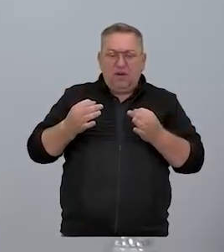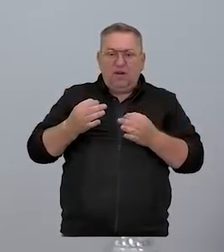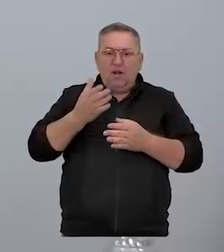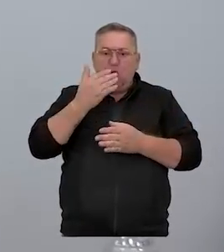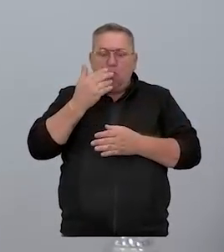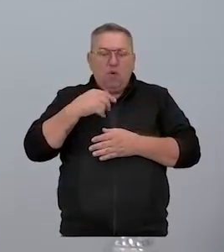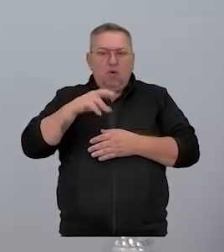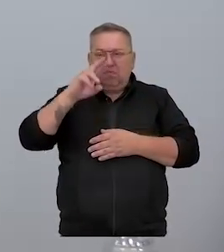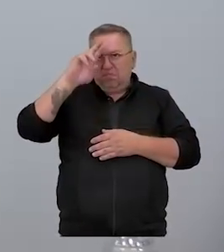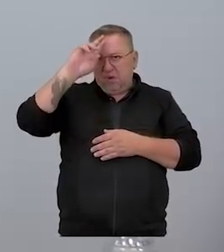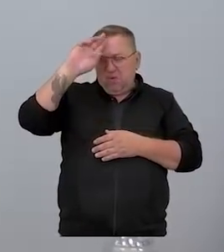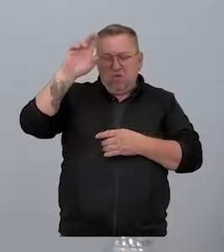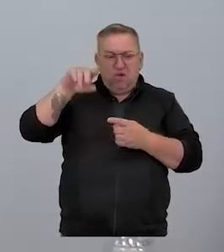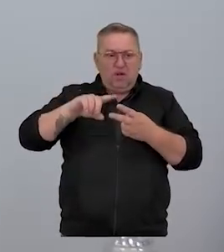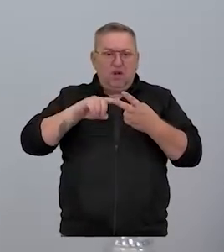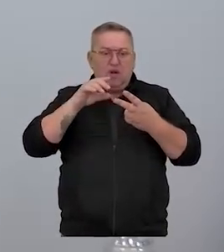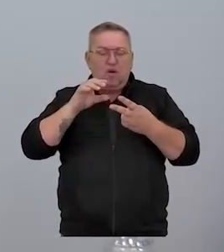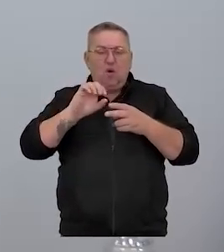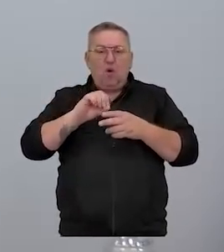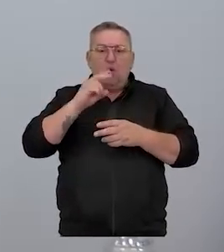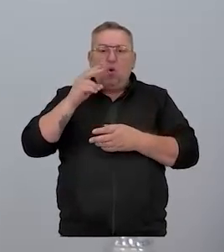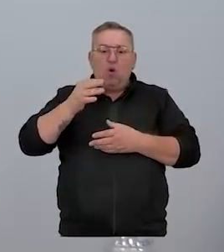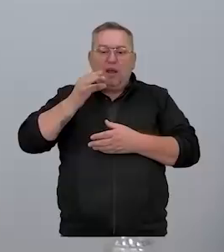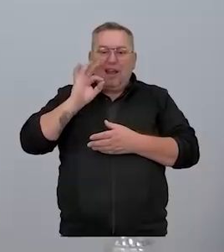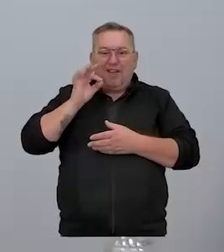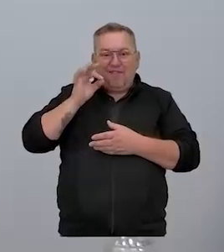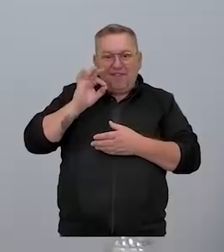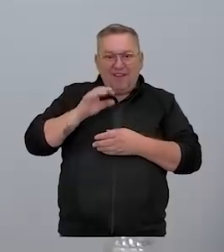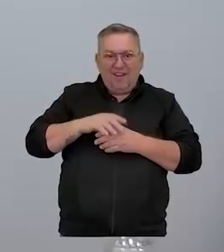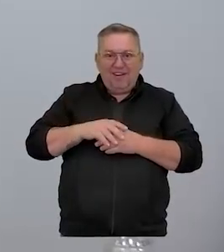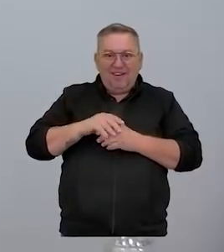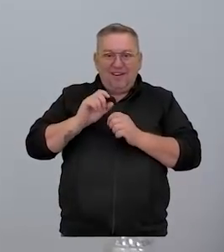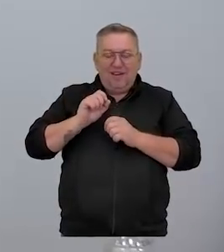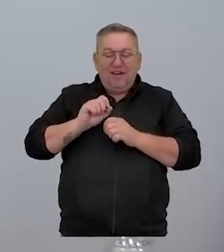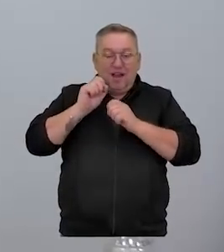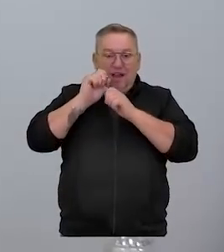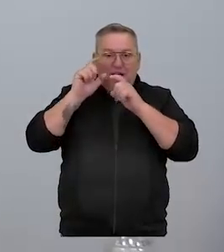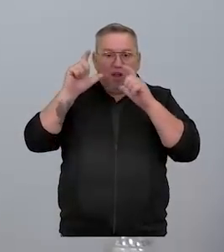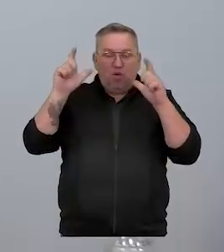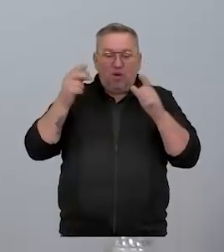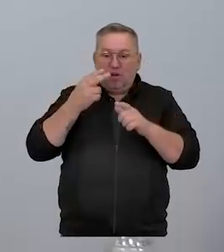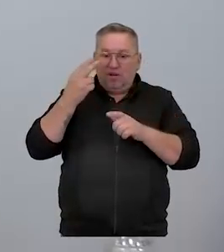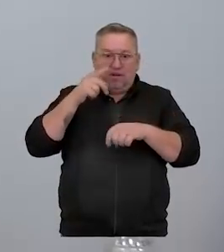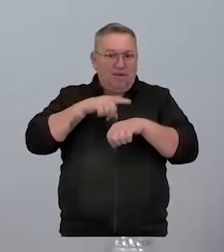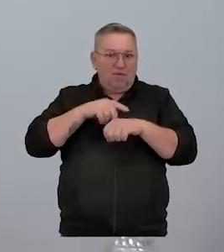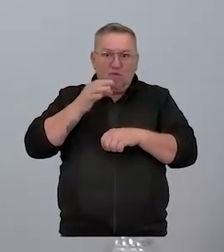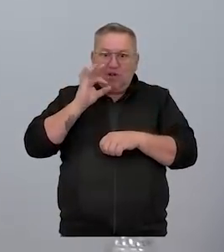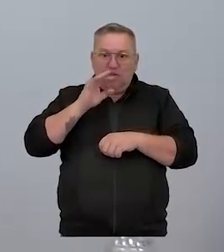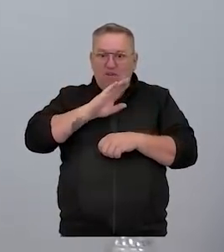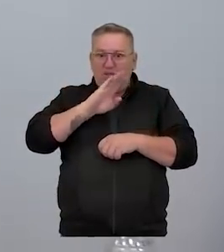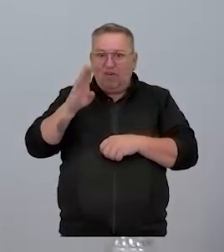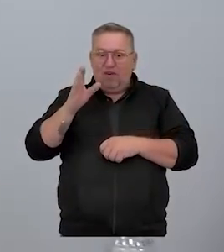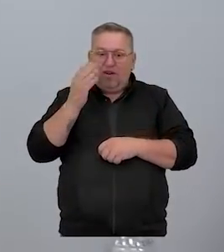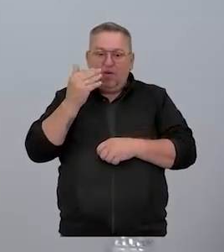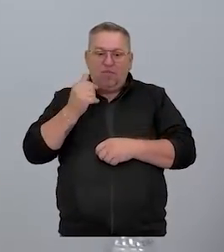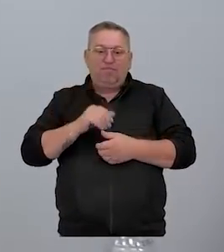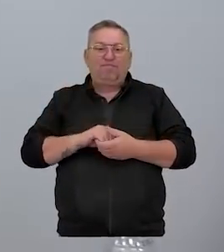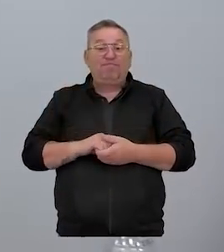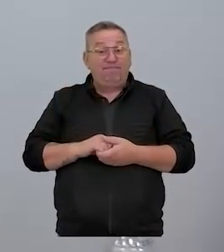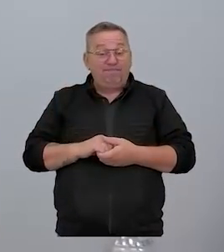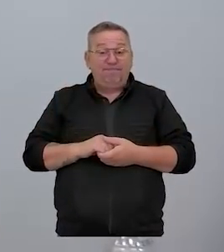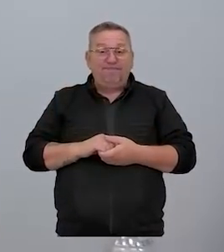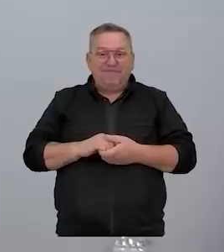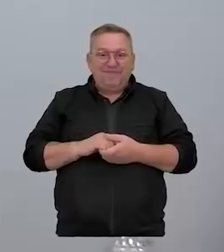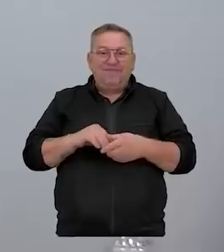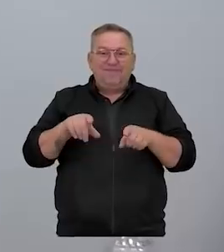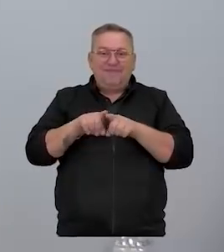está horário, ou aquele café almoço, né? Acorda no horário que não dá nem mais para tomar café, já vai direto a almoçar. Então,